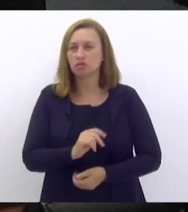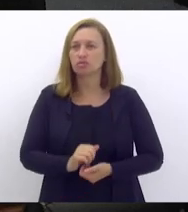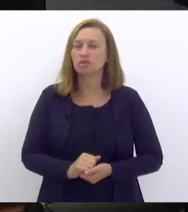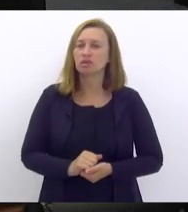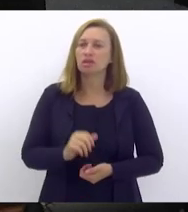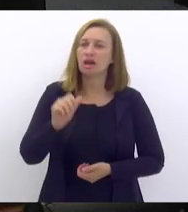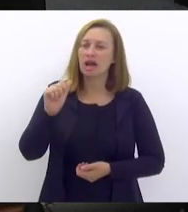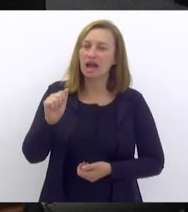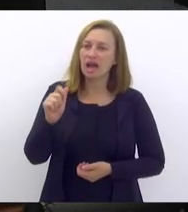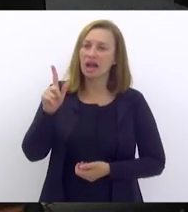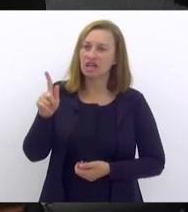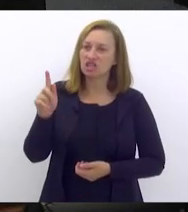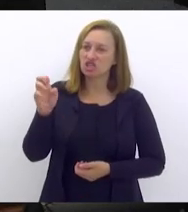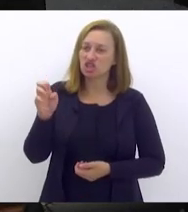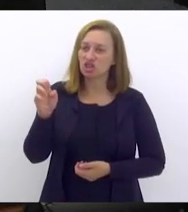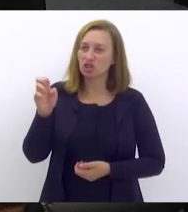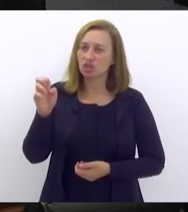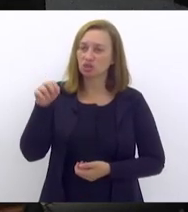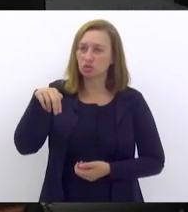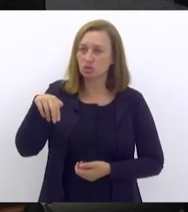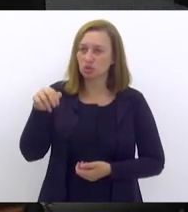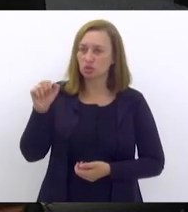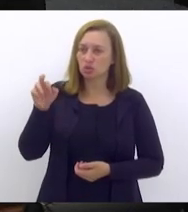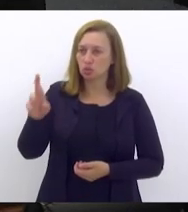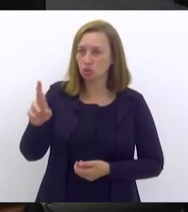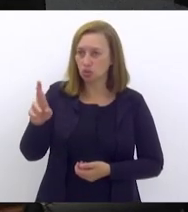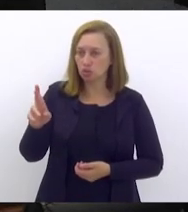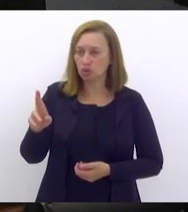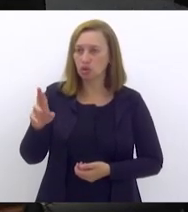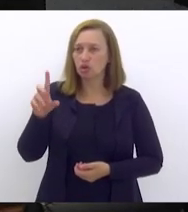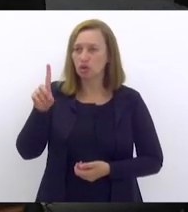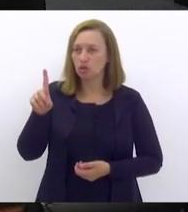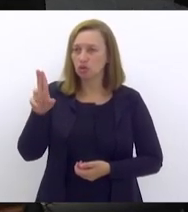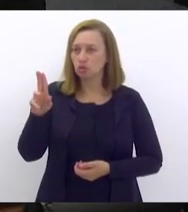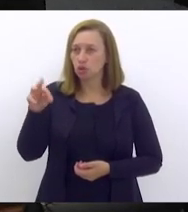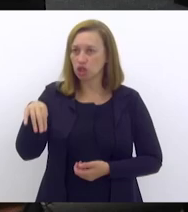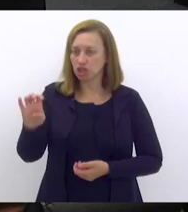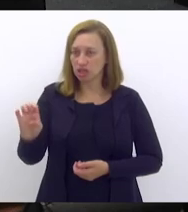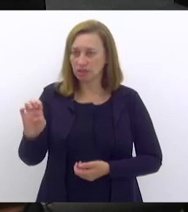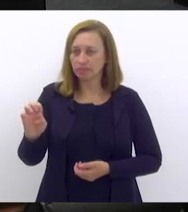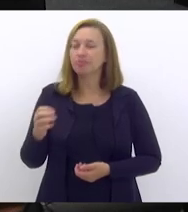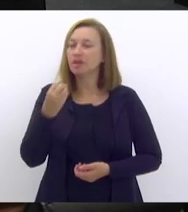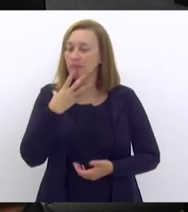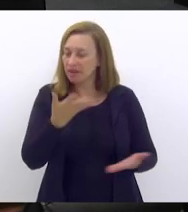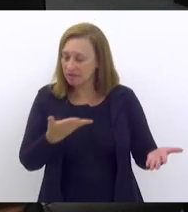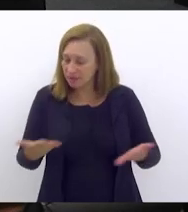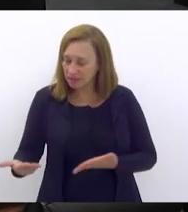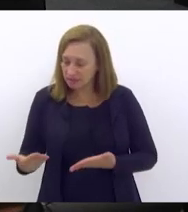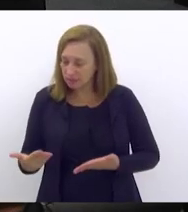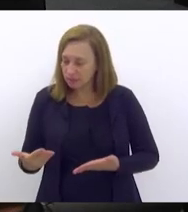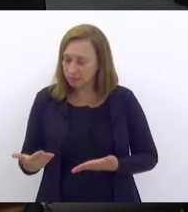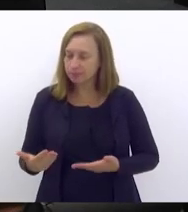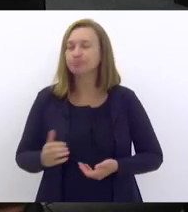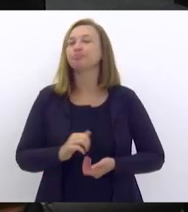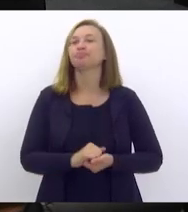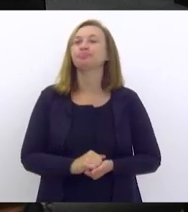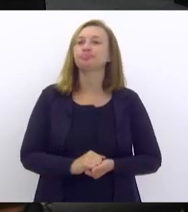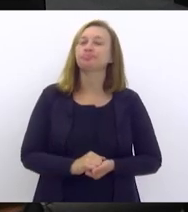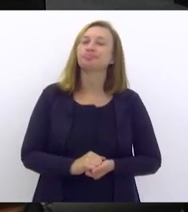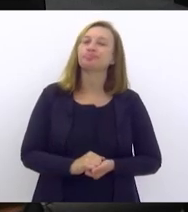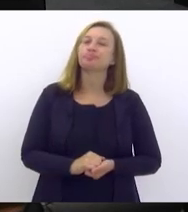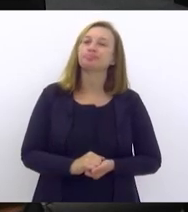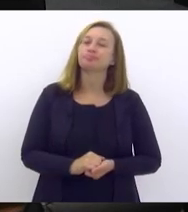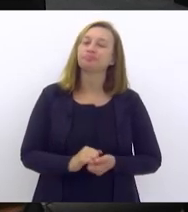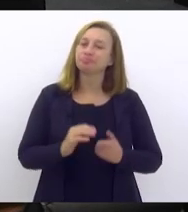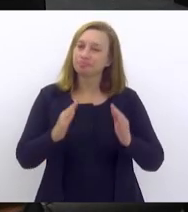Apóstolo Agenor Duque. Agenor Duque. Duque. Duque. Muito bem-vindo, apóstolo Agenor Duque,